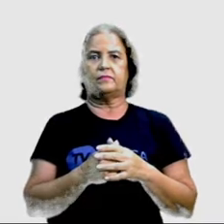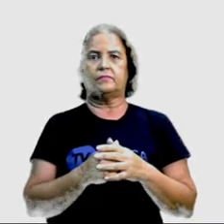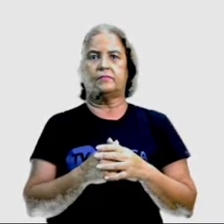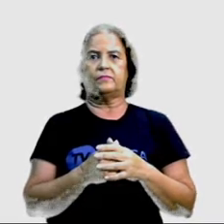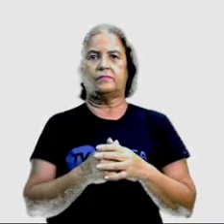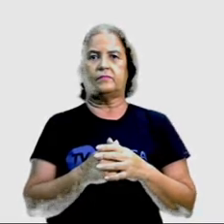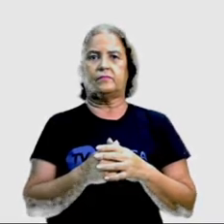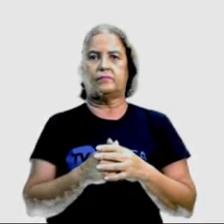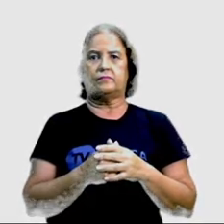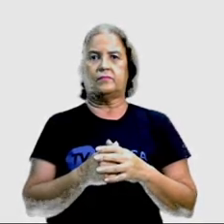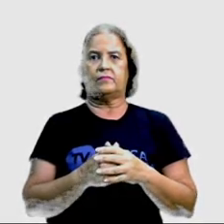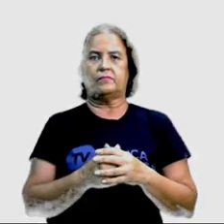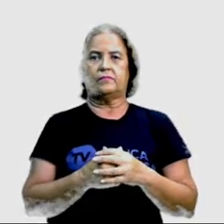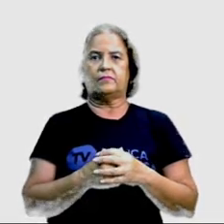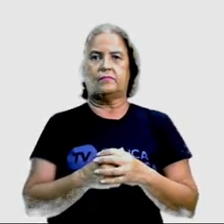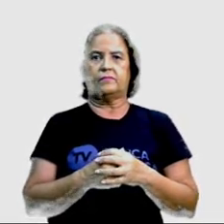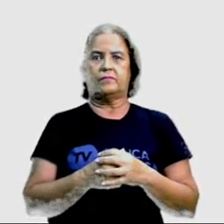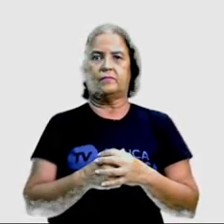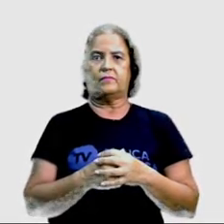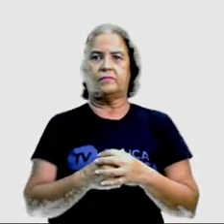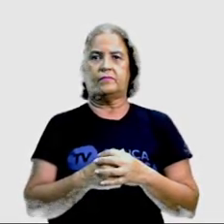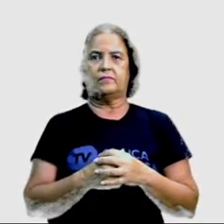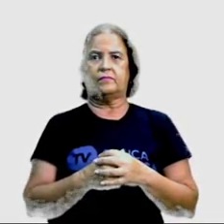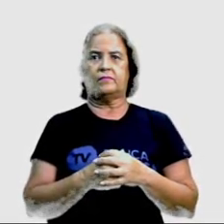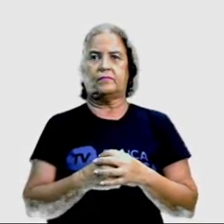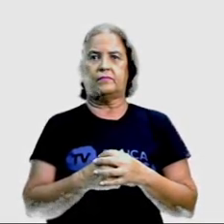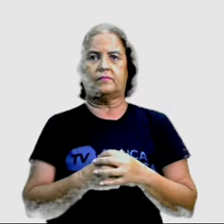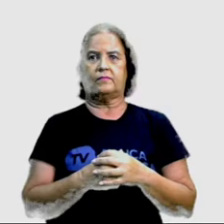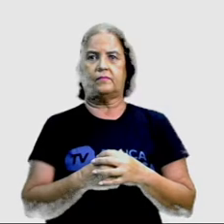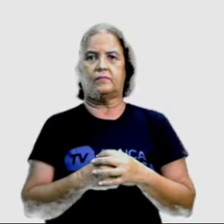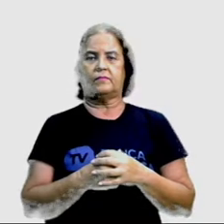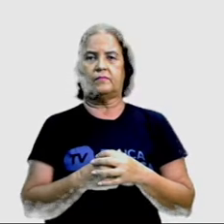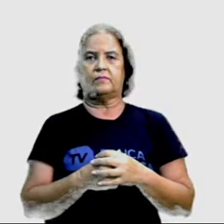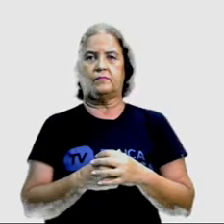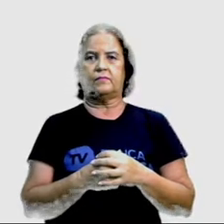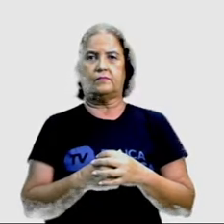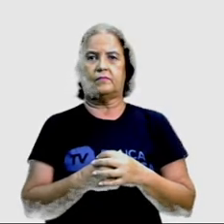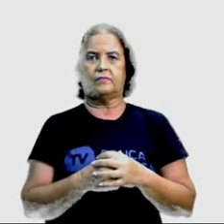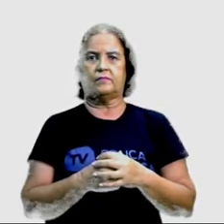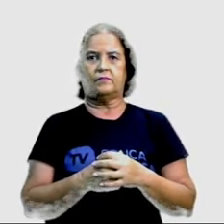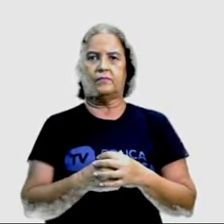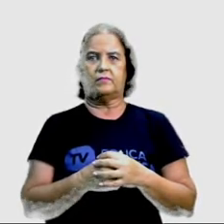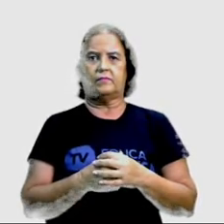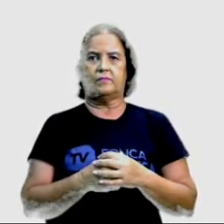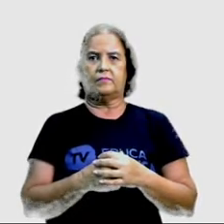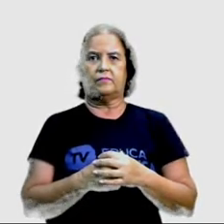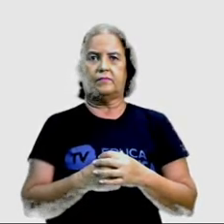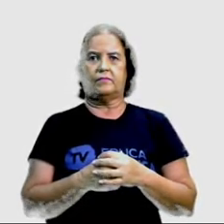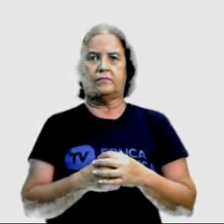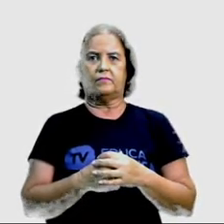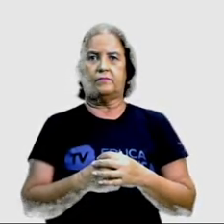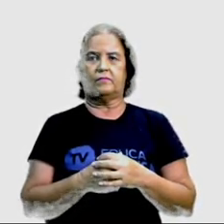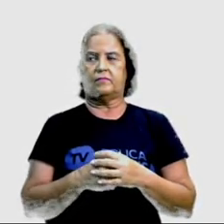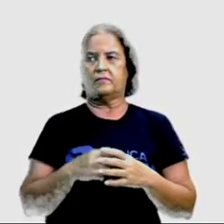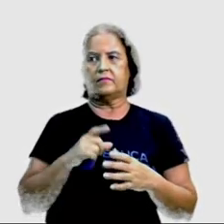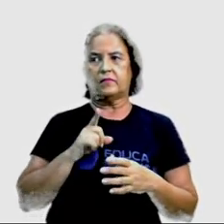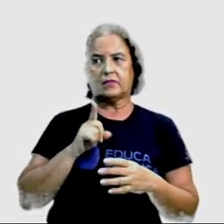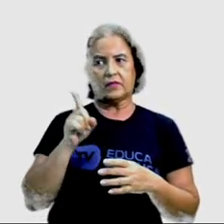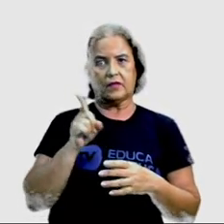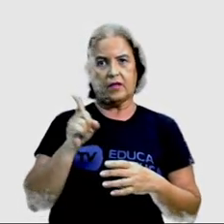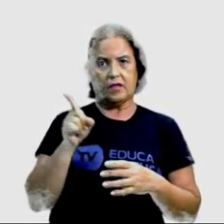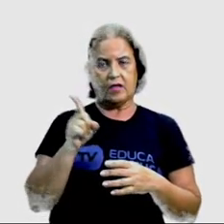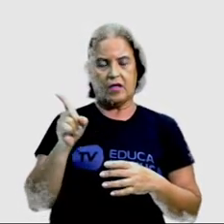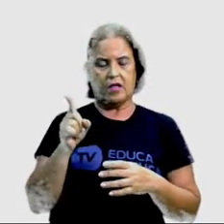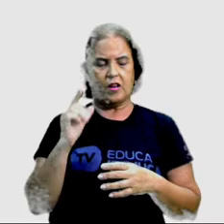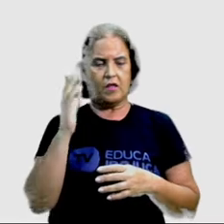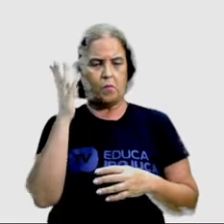Oh, aqui no caso seria she, certo pessoal? Que cortou aqui. She is more beautiful than her sister. Ela é